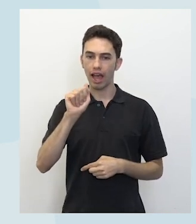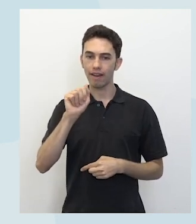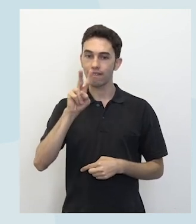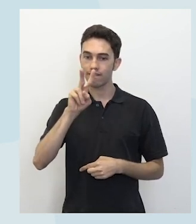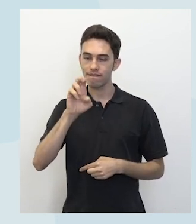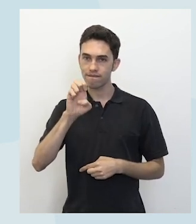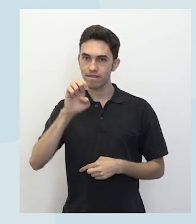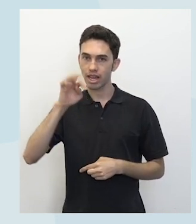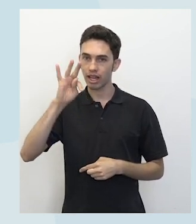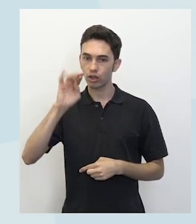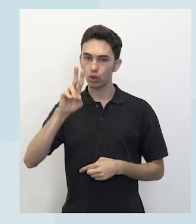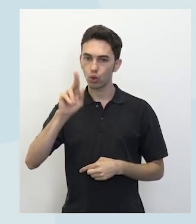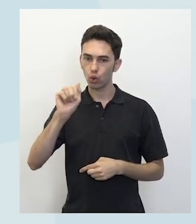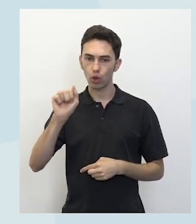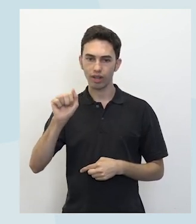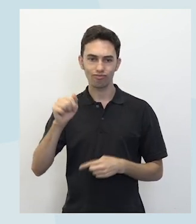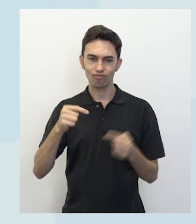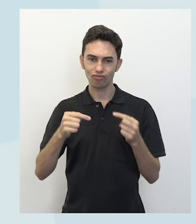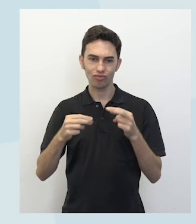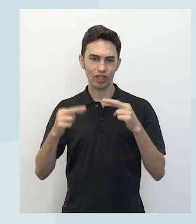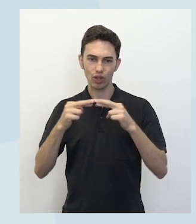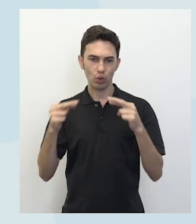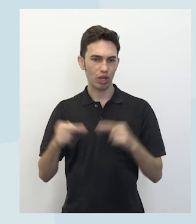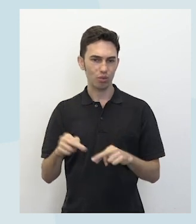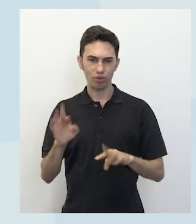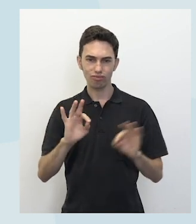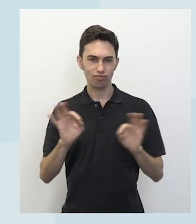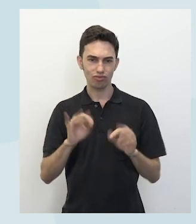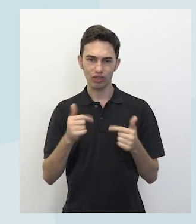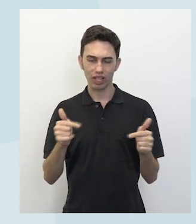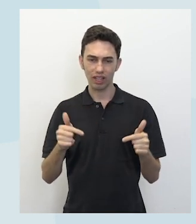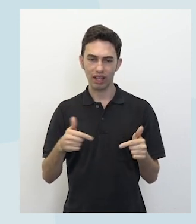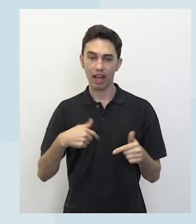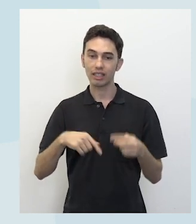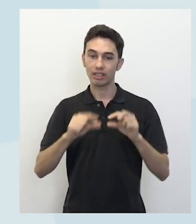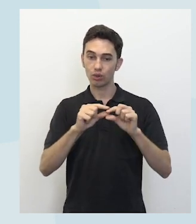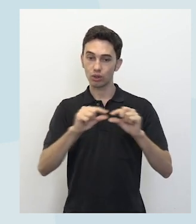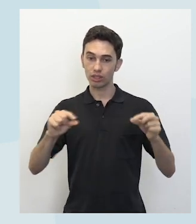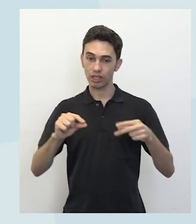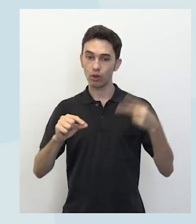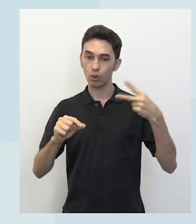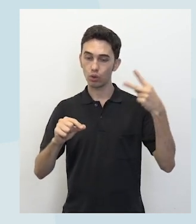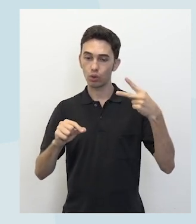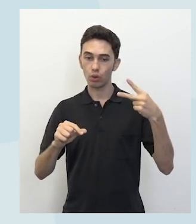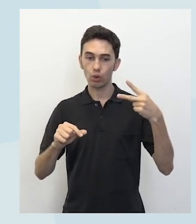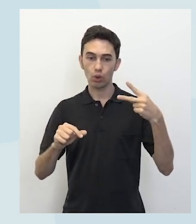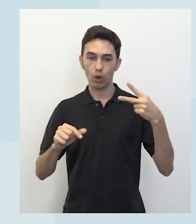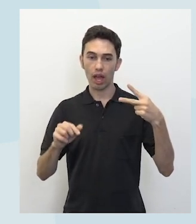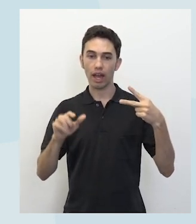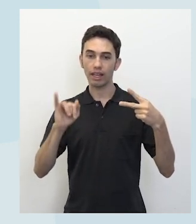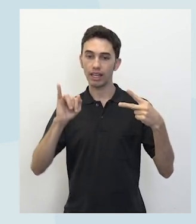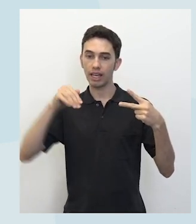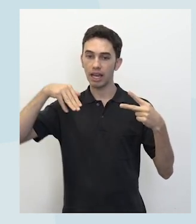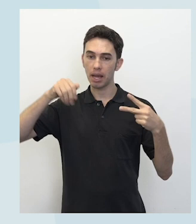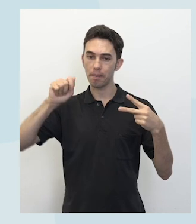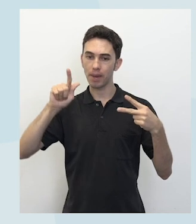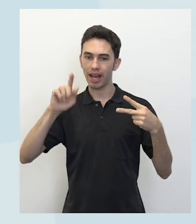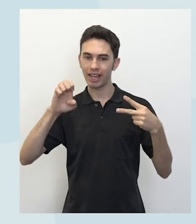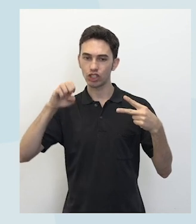palavra ventura lá. Não rimou, né, gente? Aparentemente não. Segundo verso, eu tenho a palavra